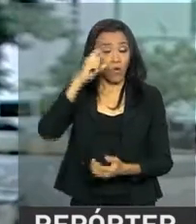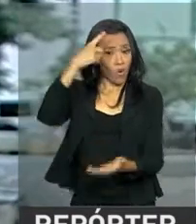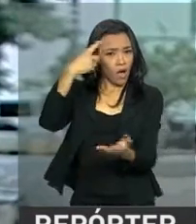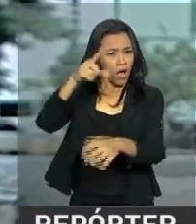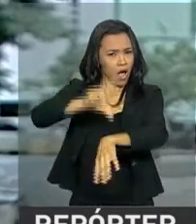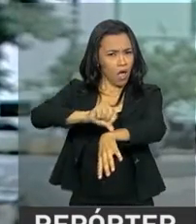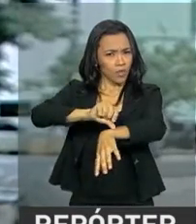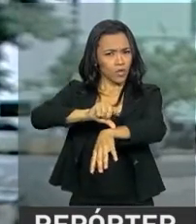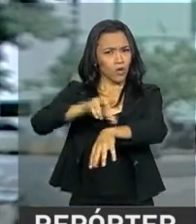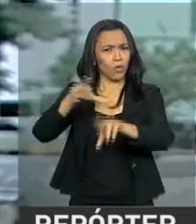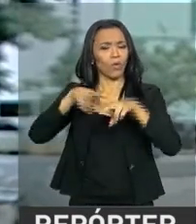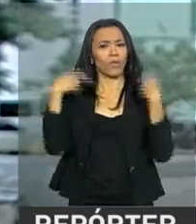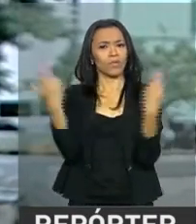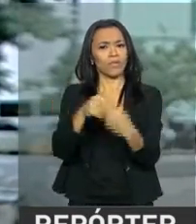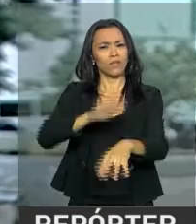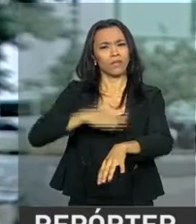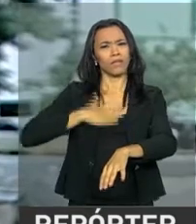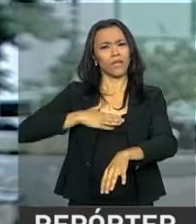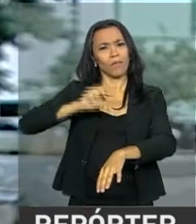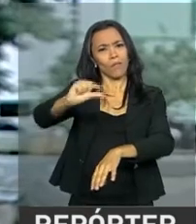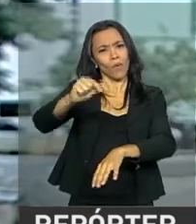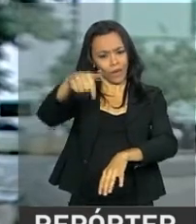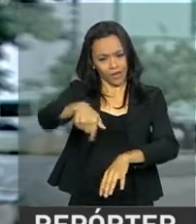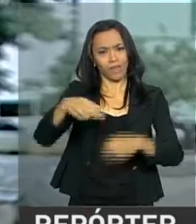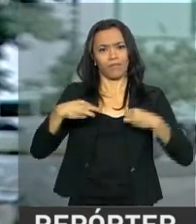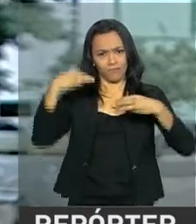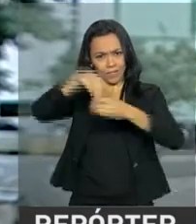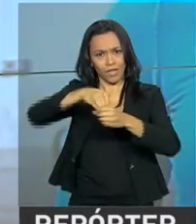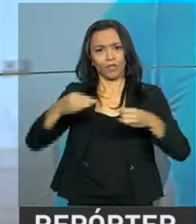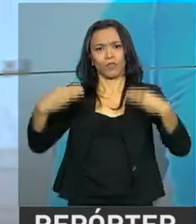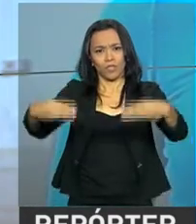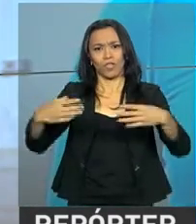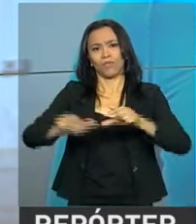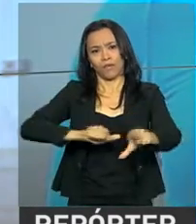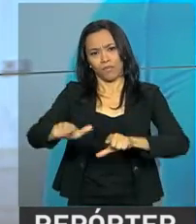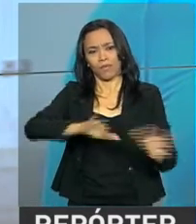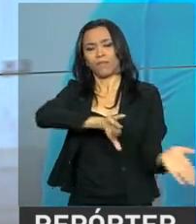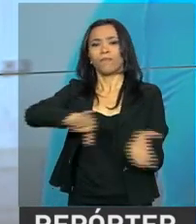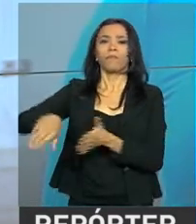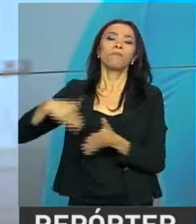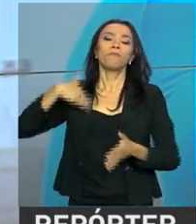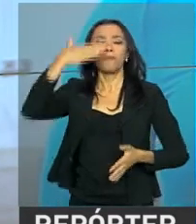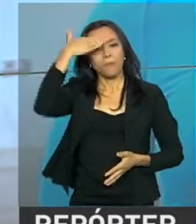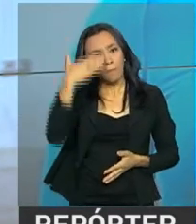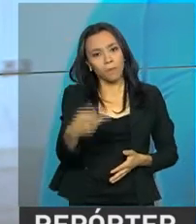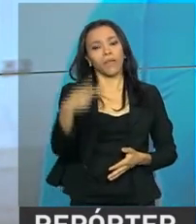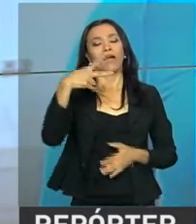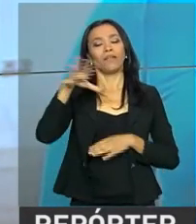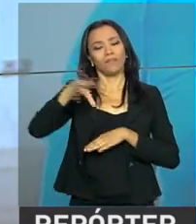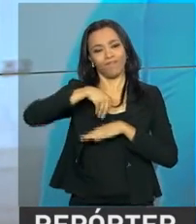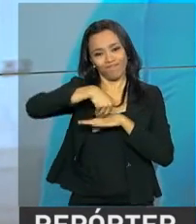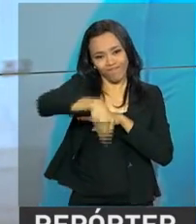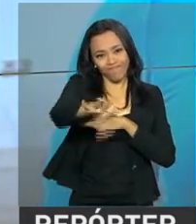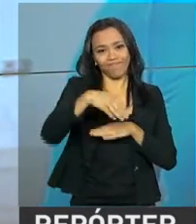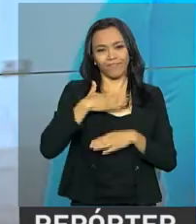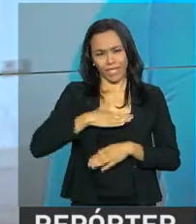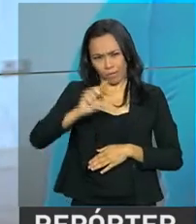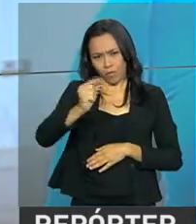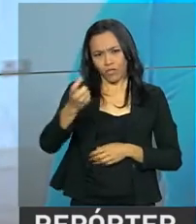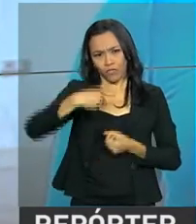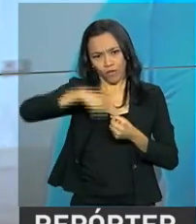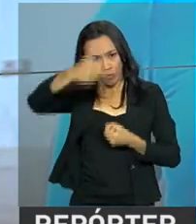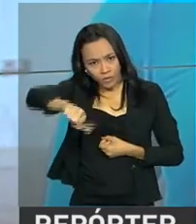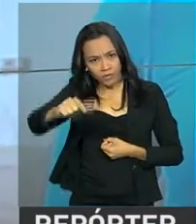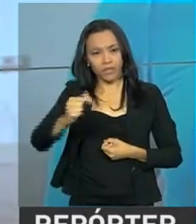daqui a pouco aqui no Ministério do Trabalho. Renata. Obrigada pelas suas informações, Gabriela. Daqui a pouco a gente volta com você com